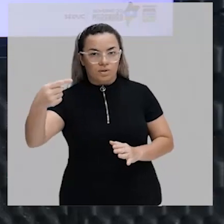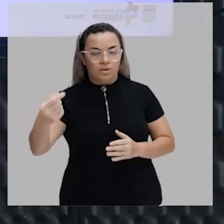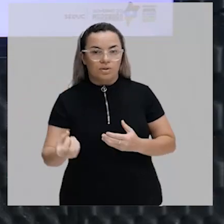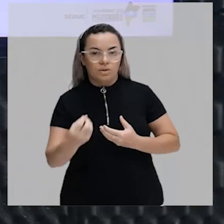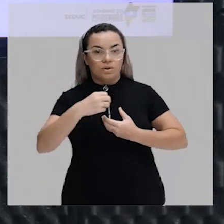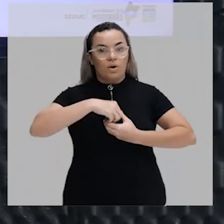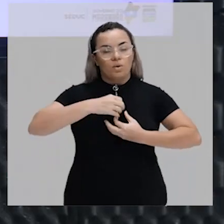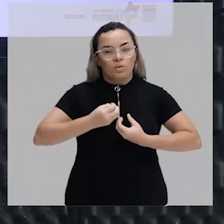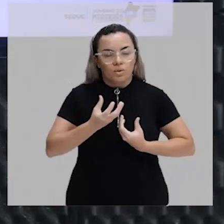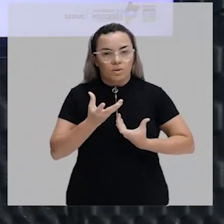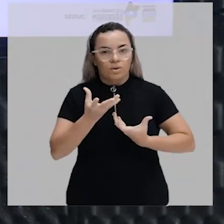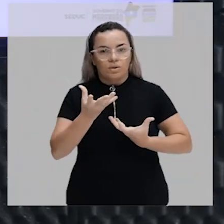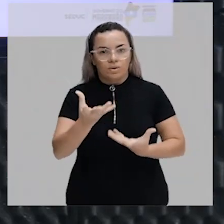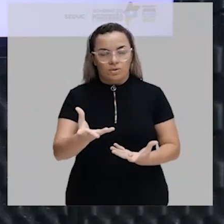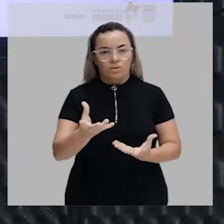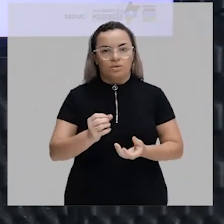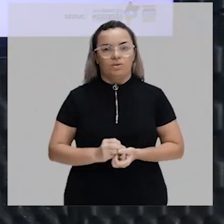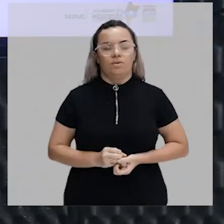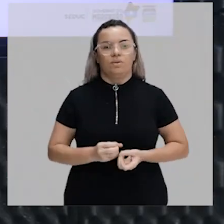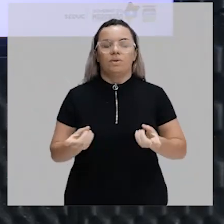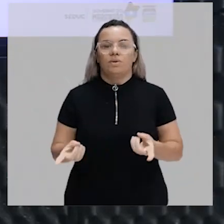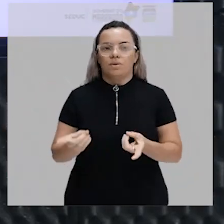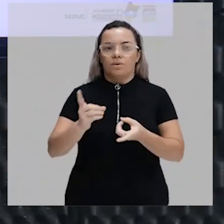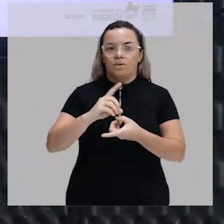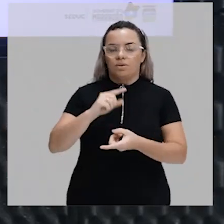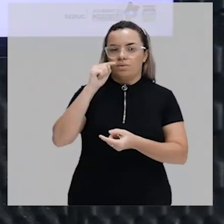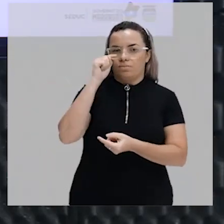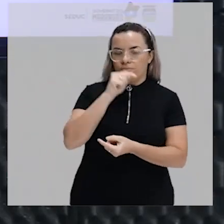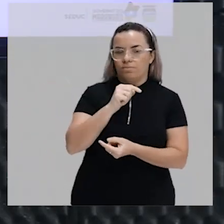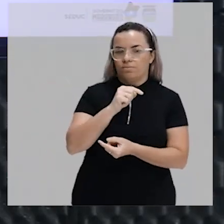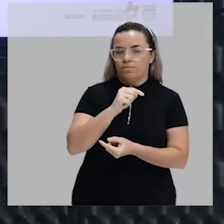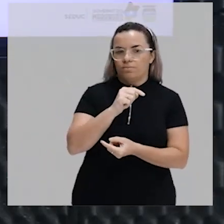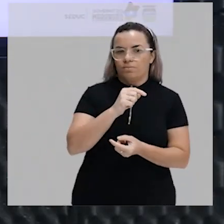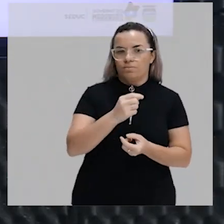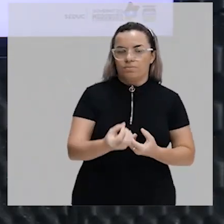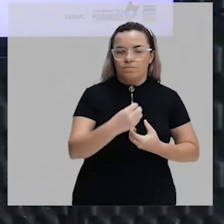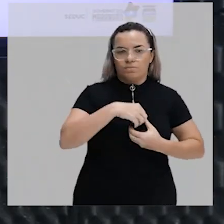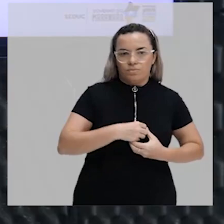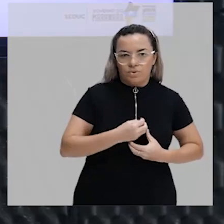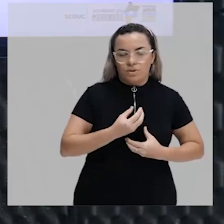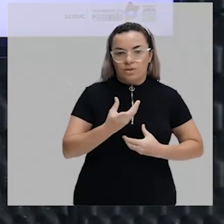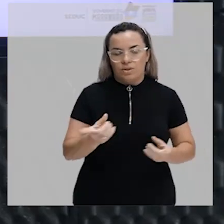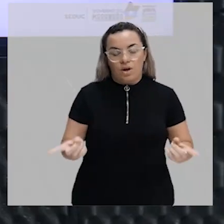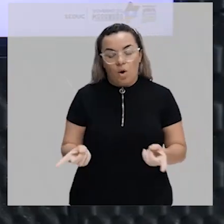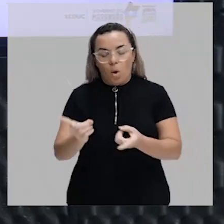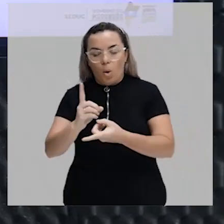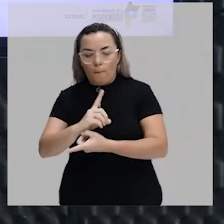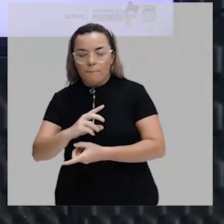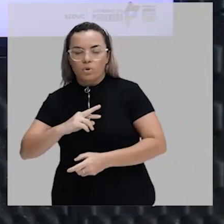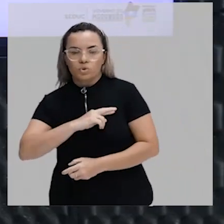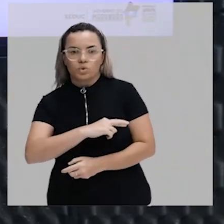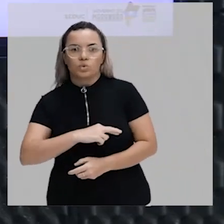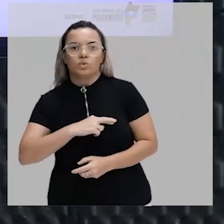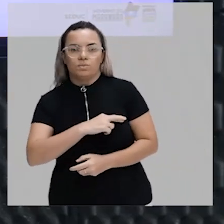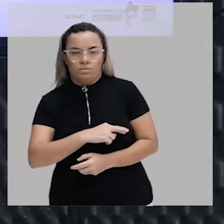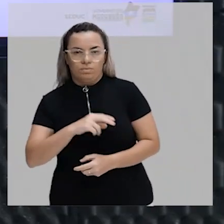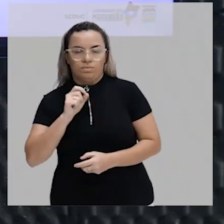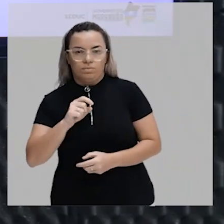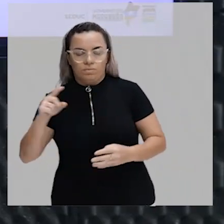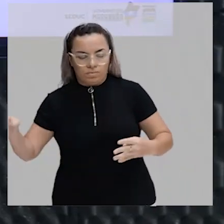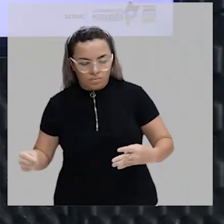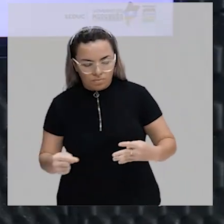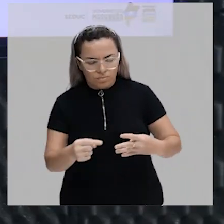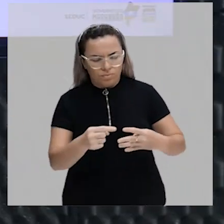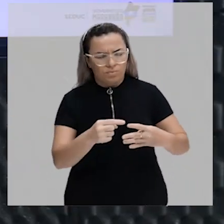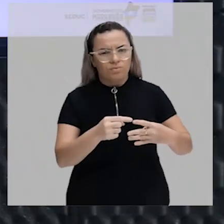se contrapõe, o parnasianismo se contrapunha ao romantismo, e o simbolismo